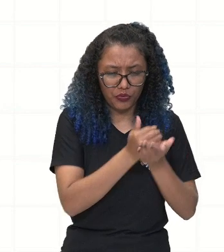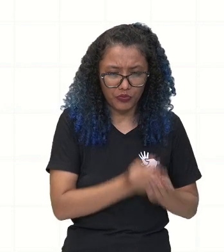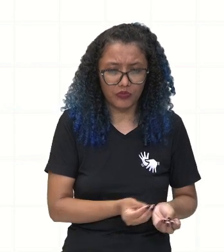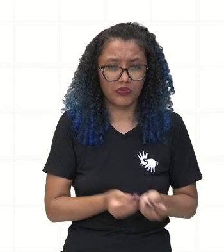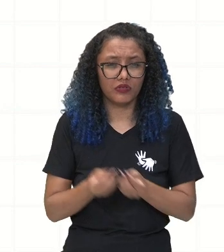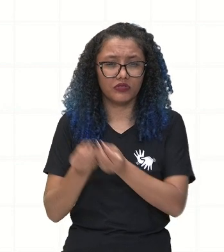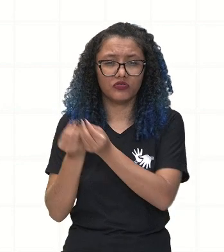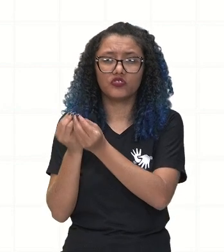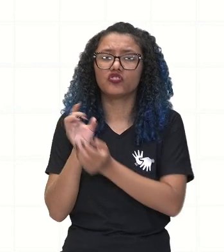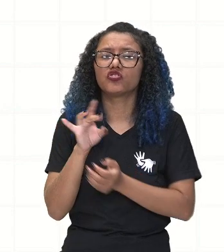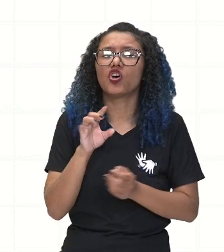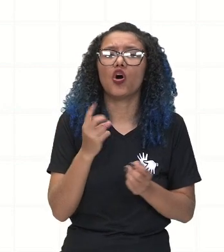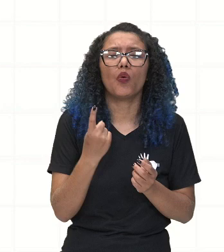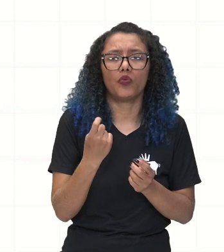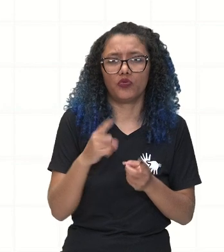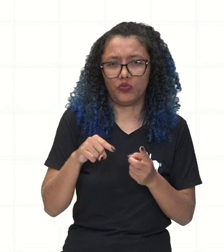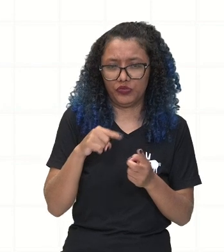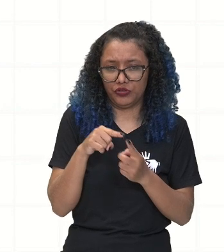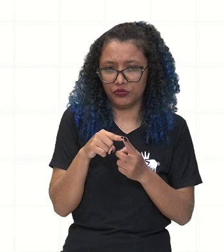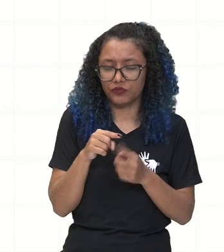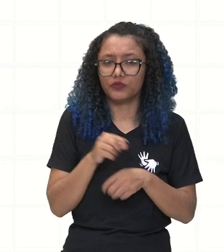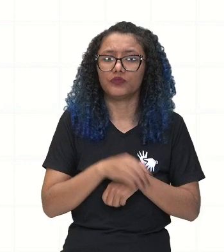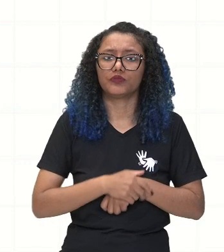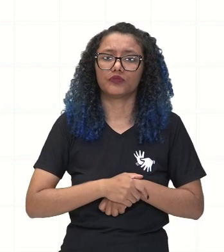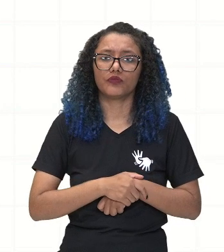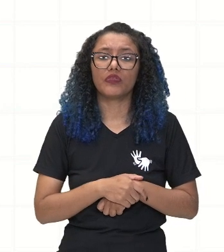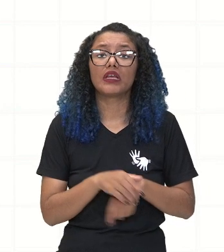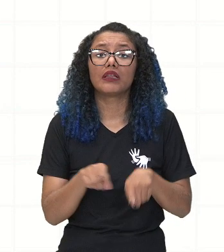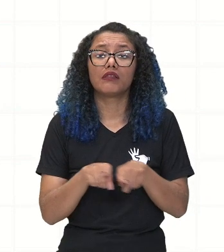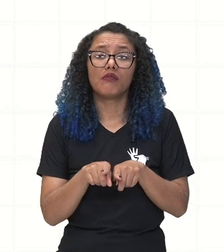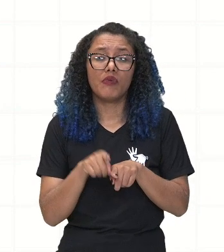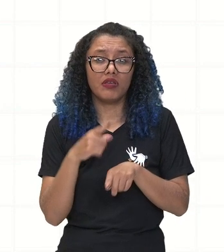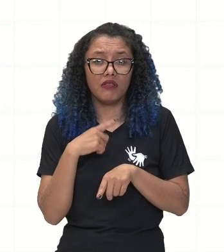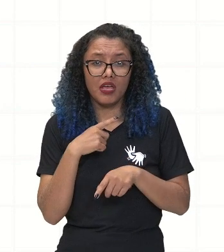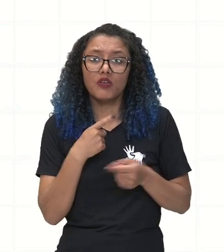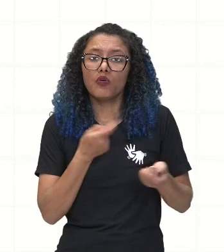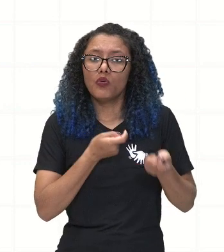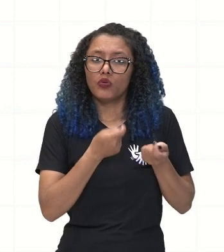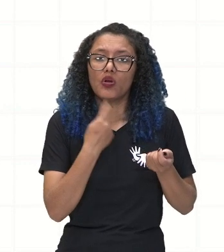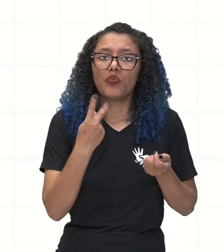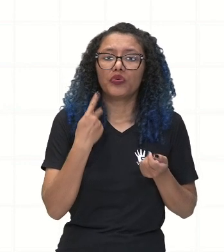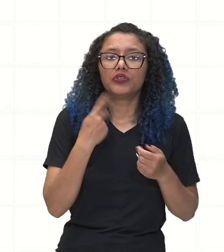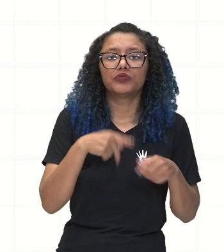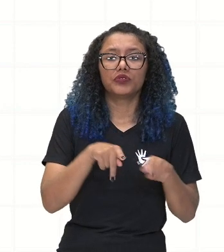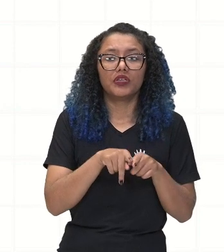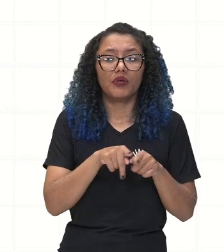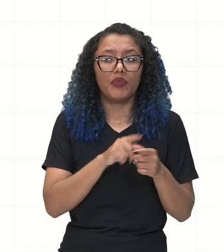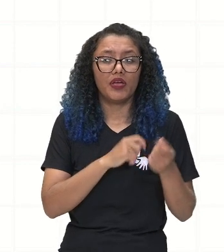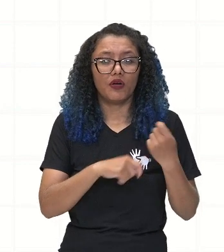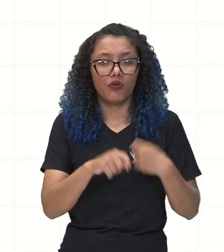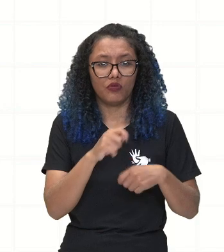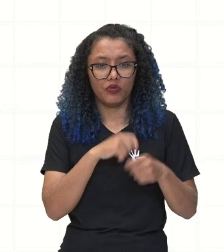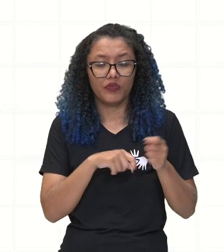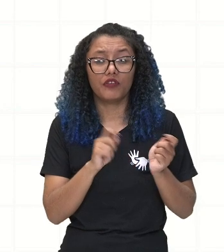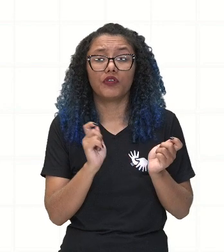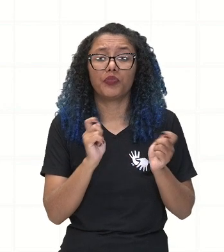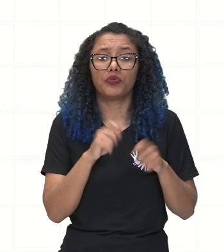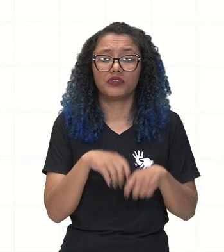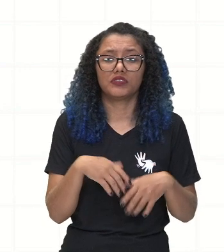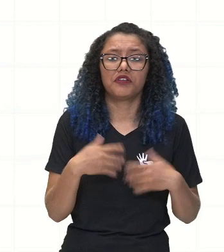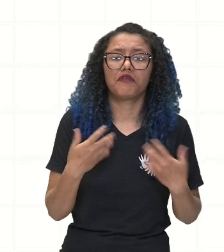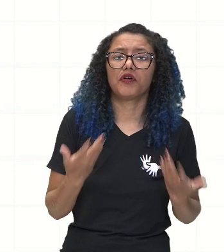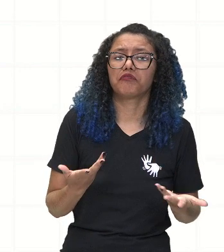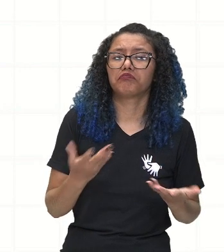contexto, observamos também o controle político e econômico que possibilitou a expansão da